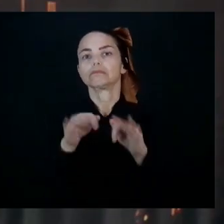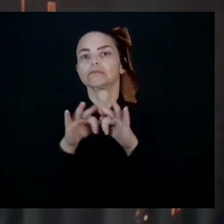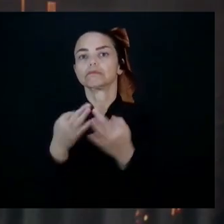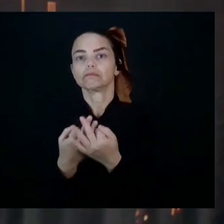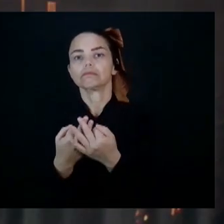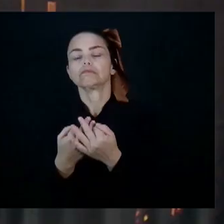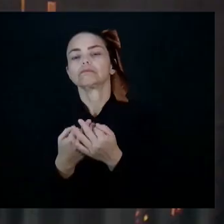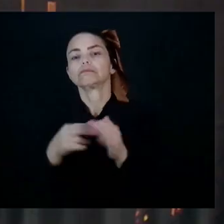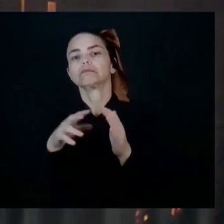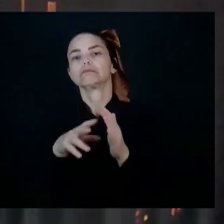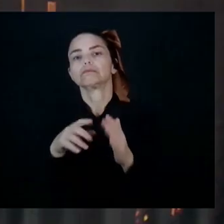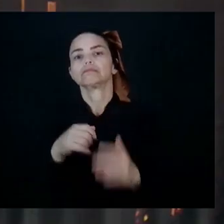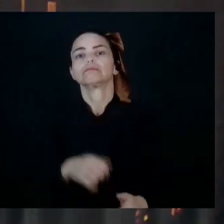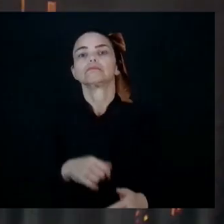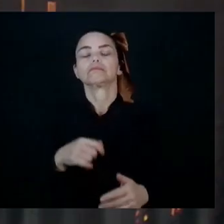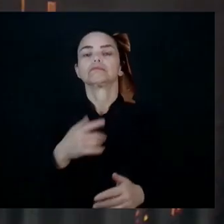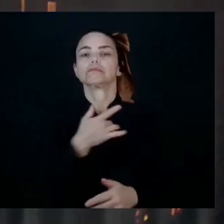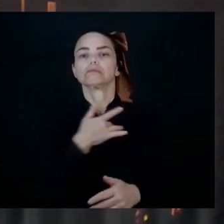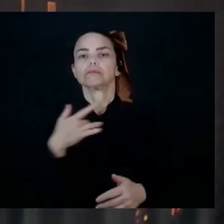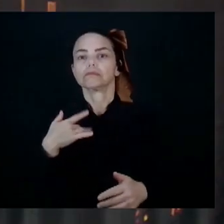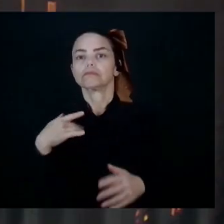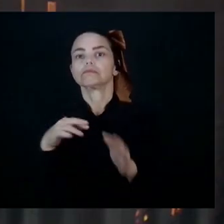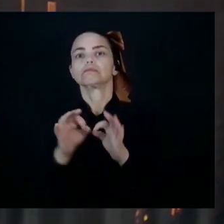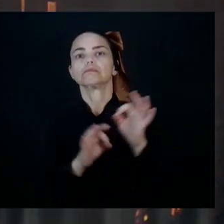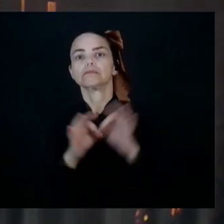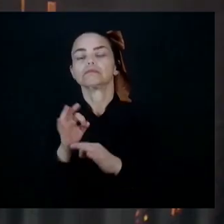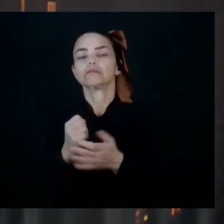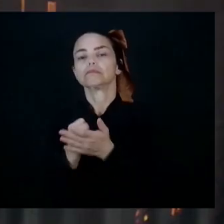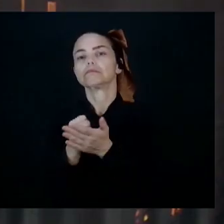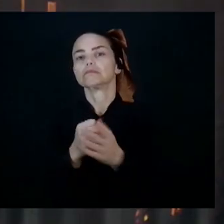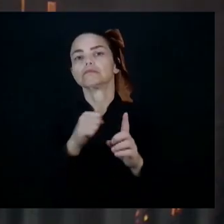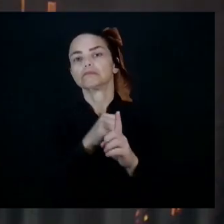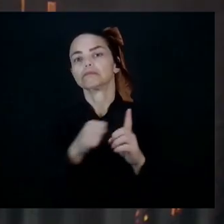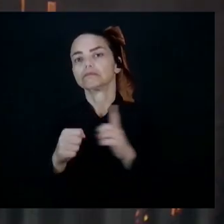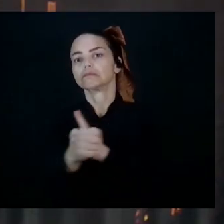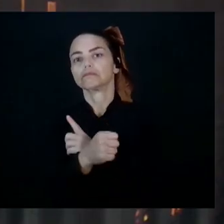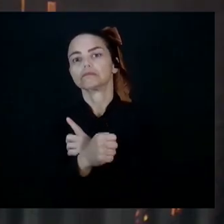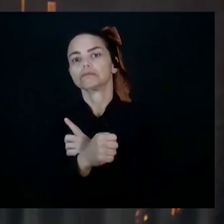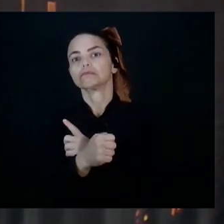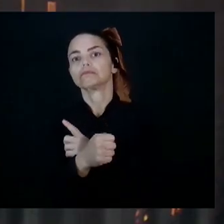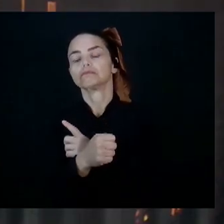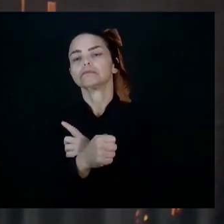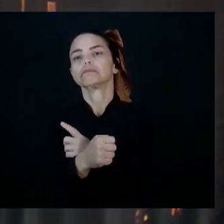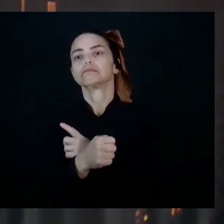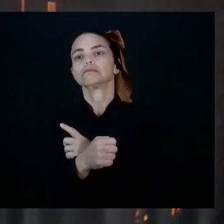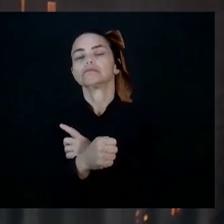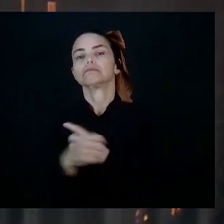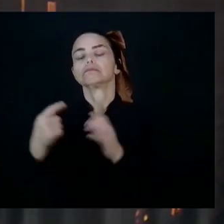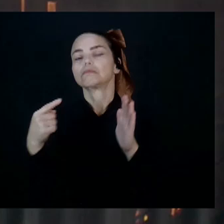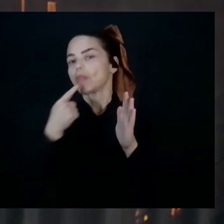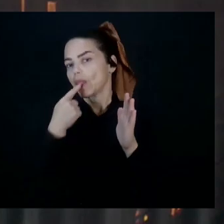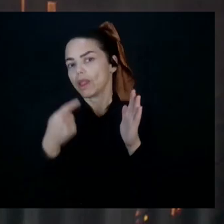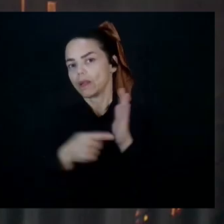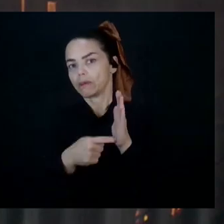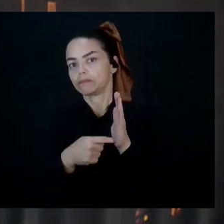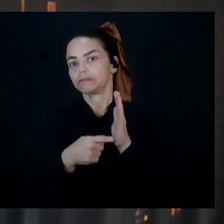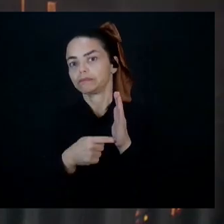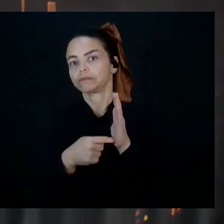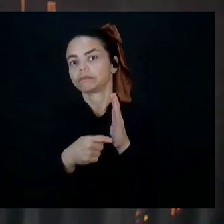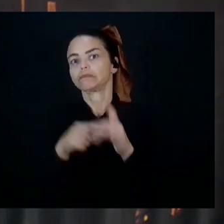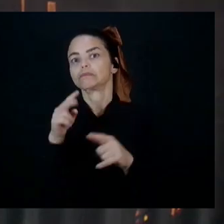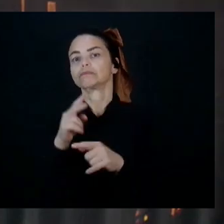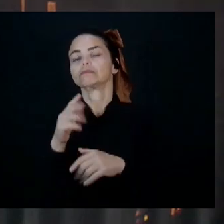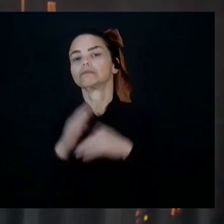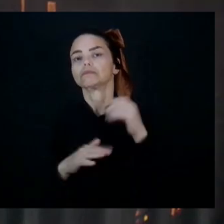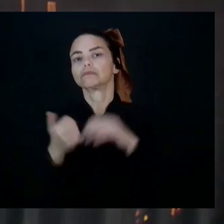programas da saúde, da assistência social. Muitas dessas denúncias vêm de profissionais da